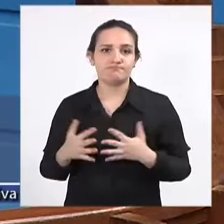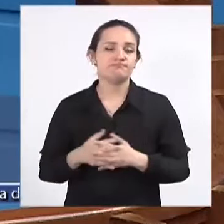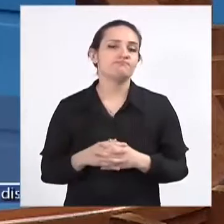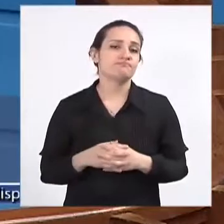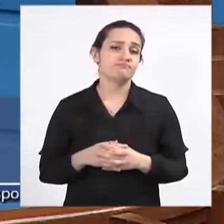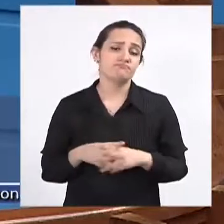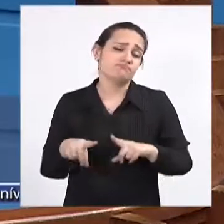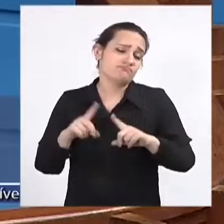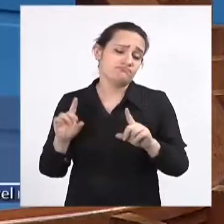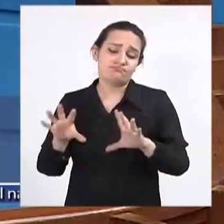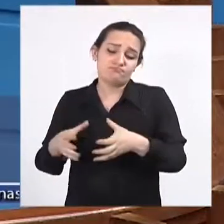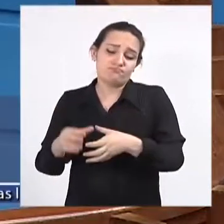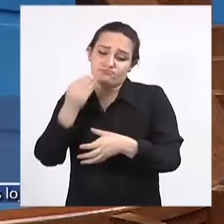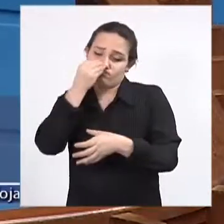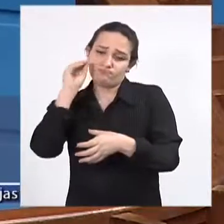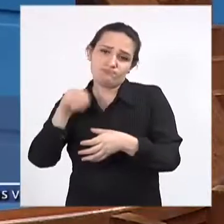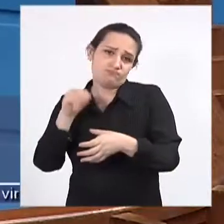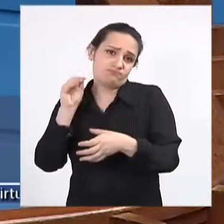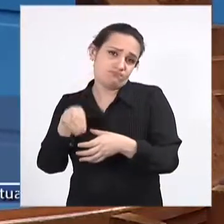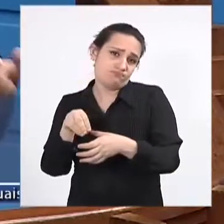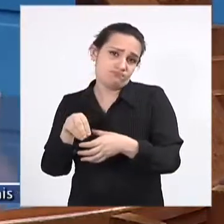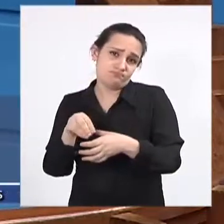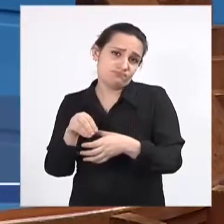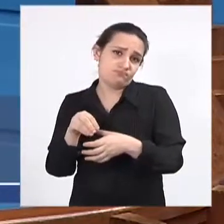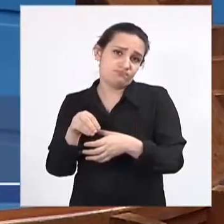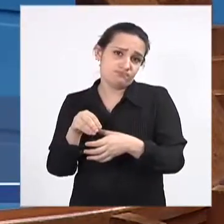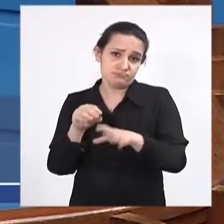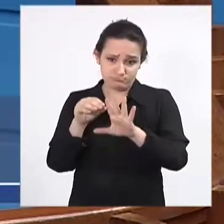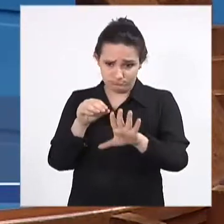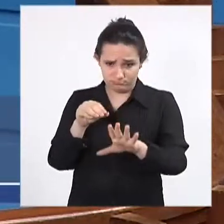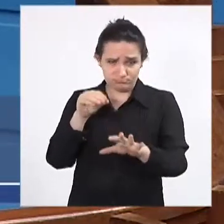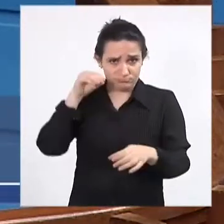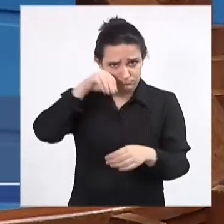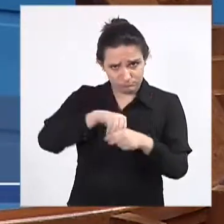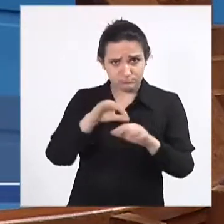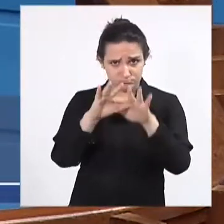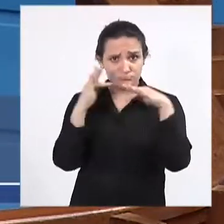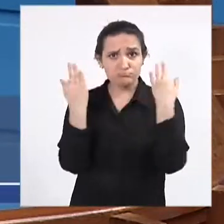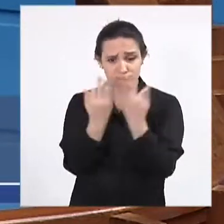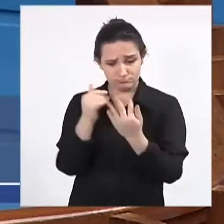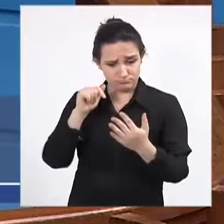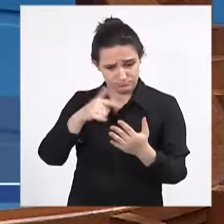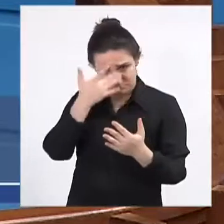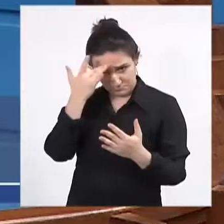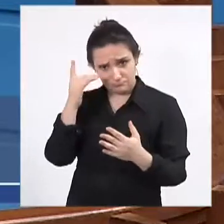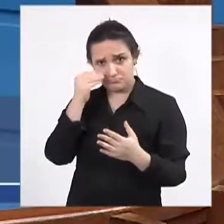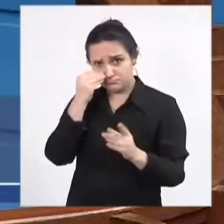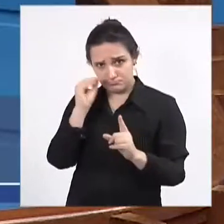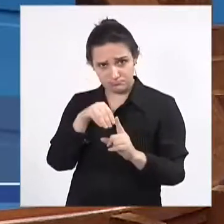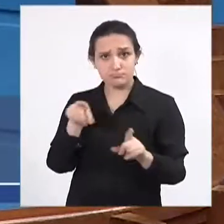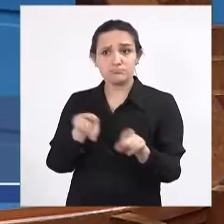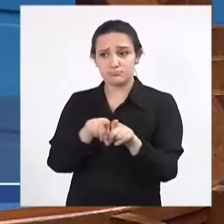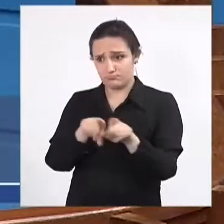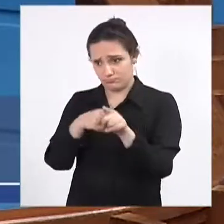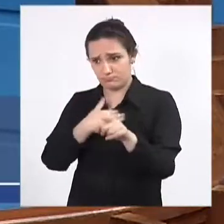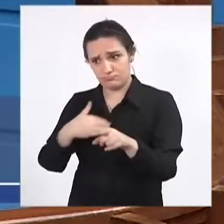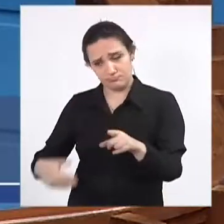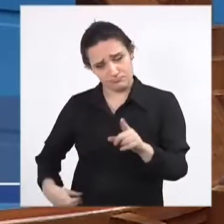que deixados de lado desde o núcleo familiar até a ação do poder público.